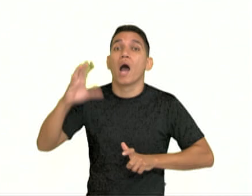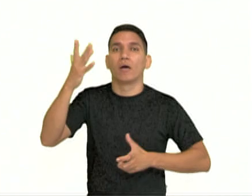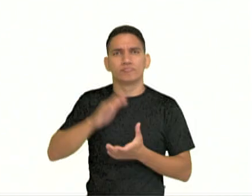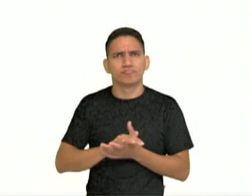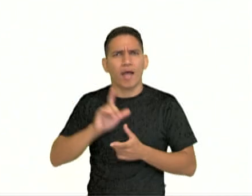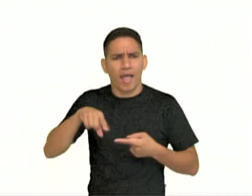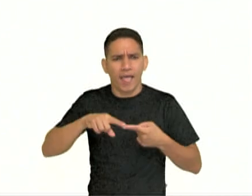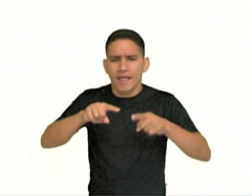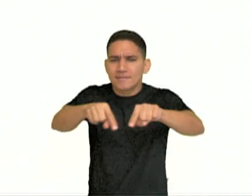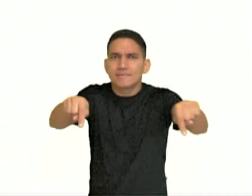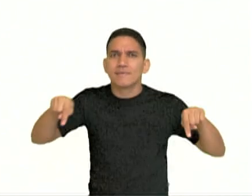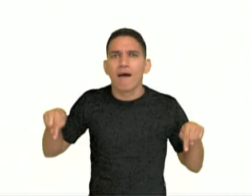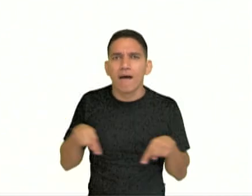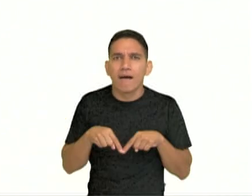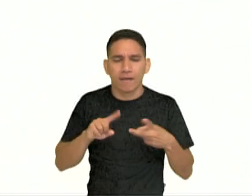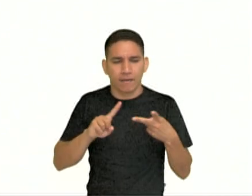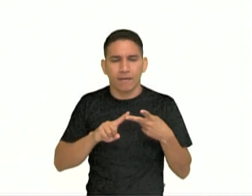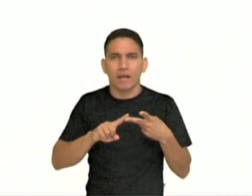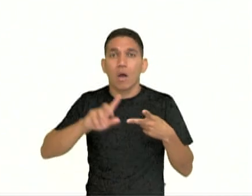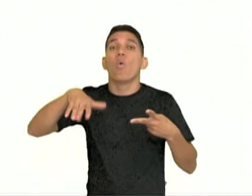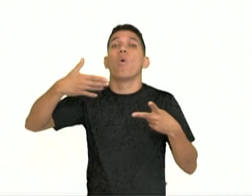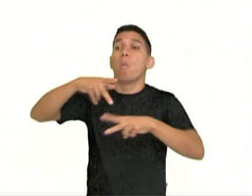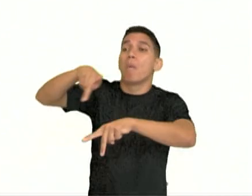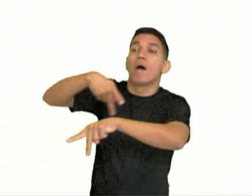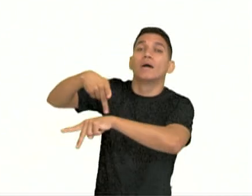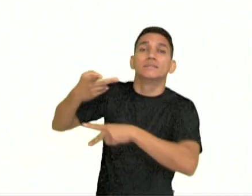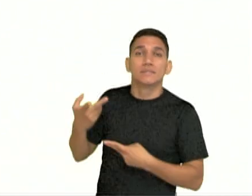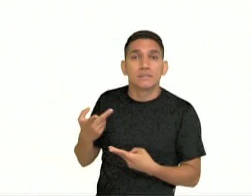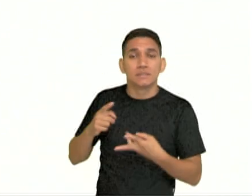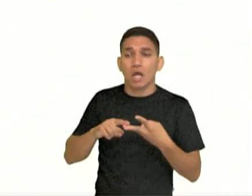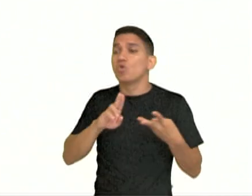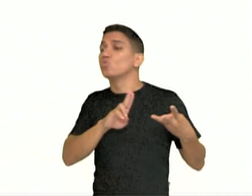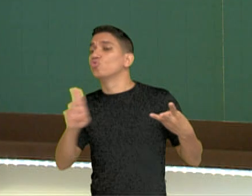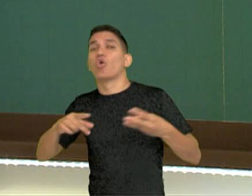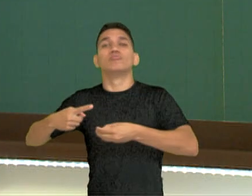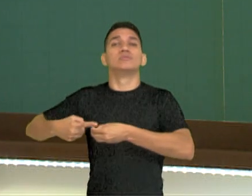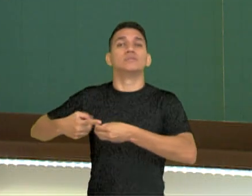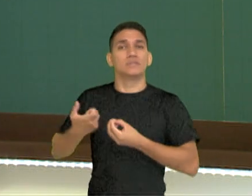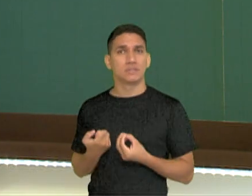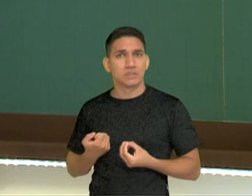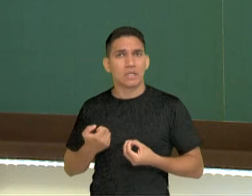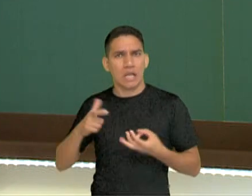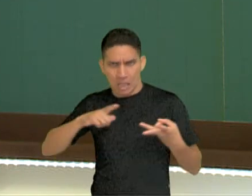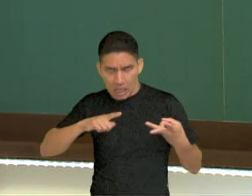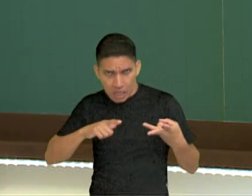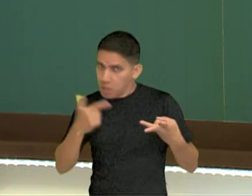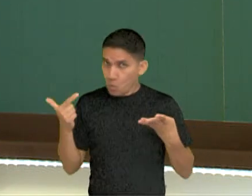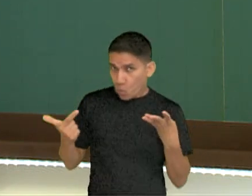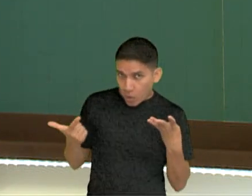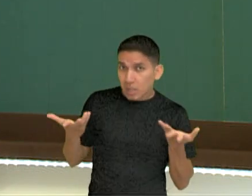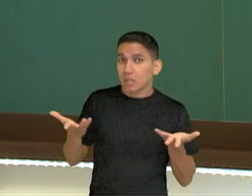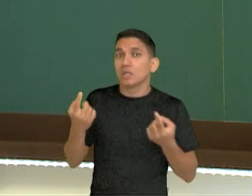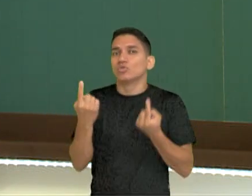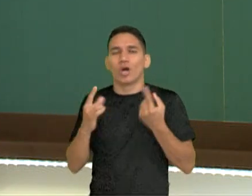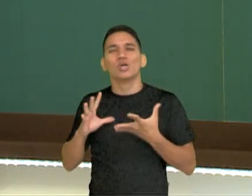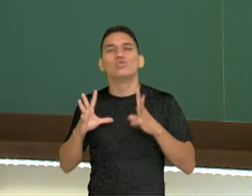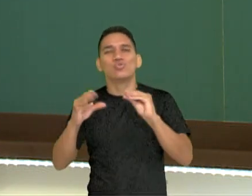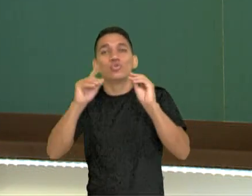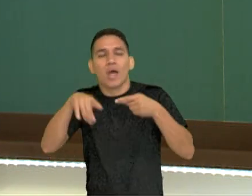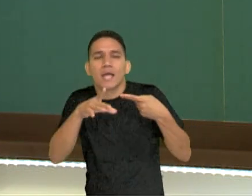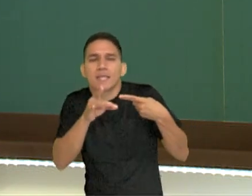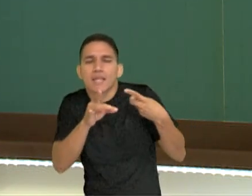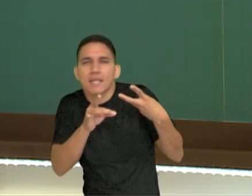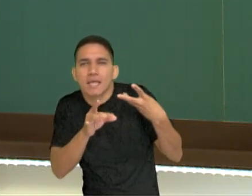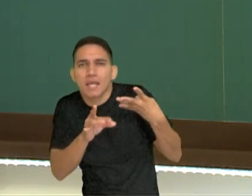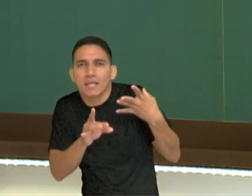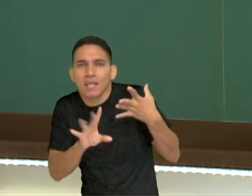numa sala? Foi em qual país? Né? Tem o nome da cidade? Não tem? Então tudo isso são detalhes que